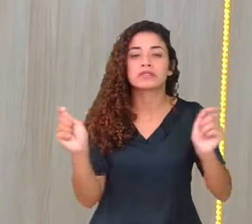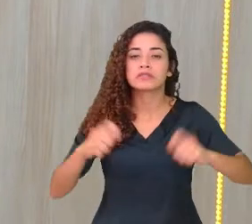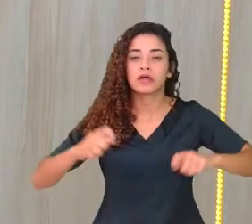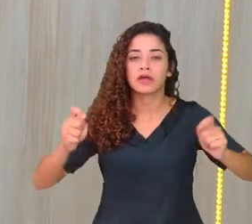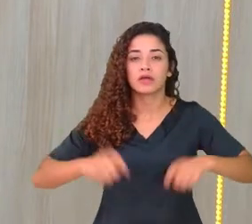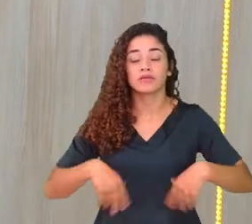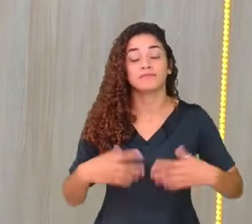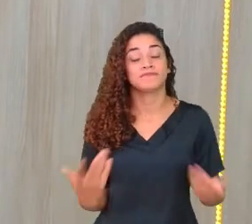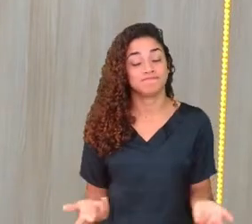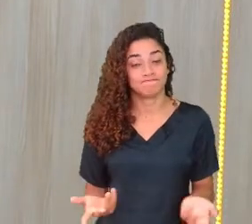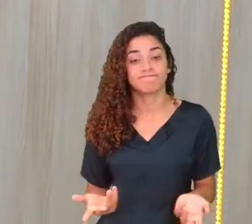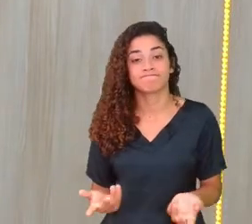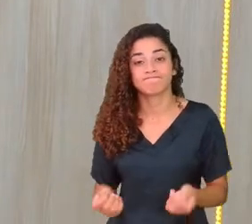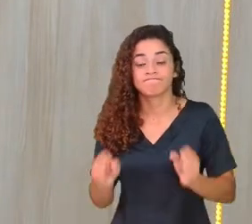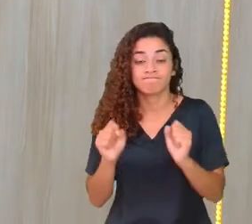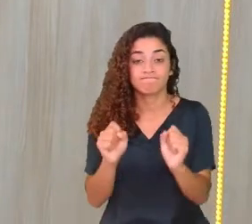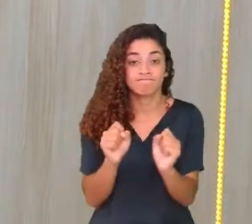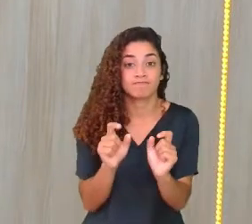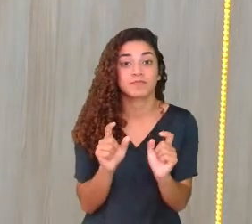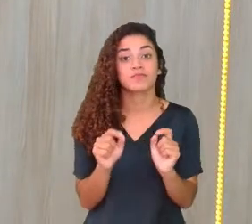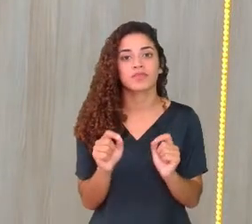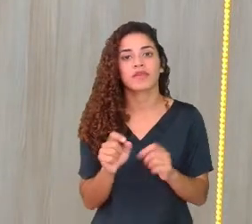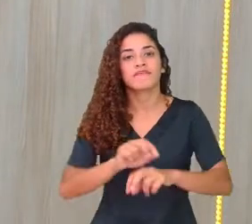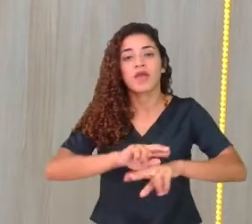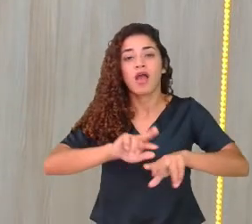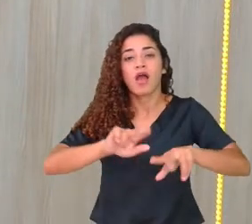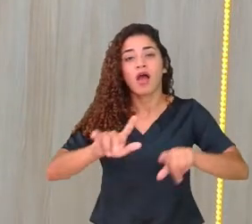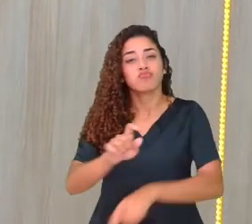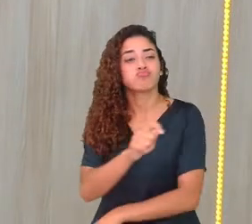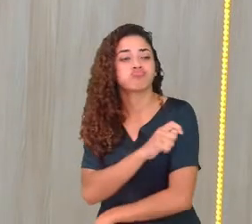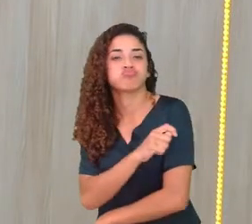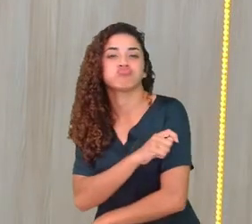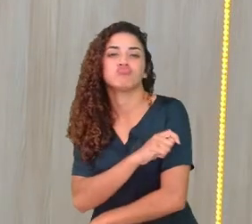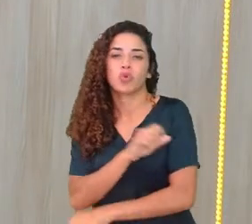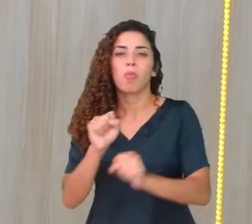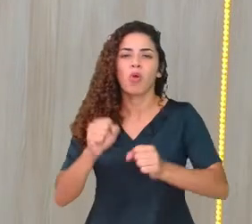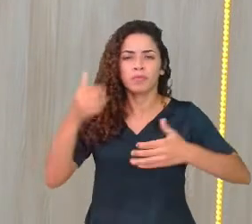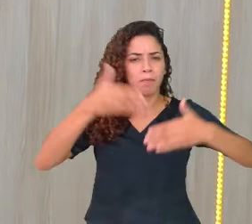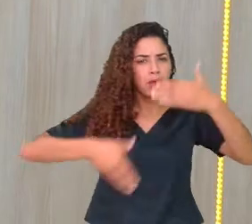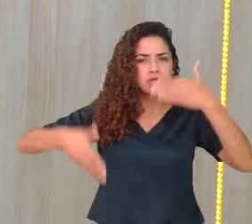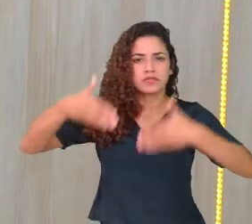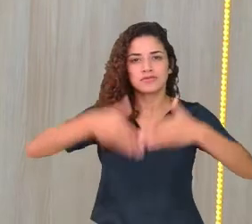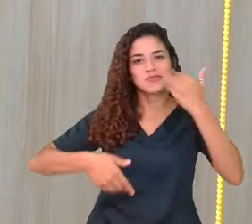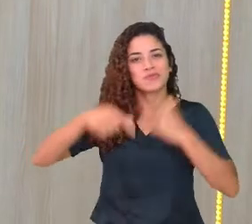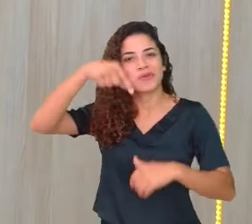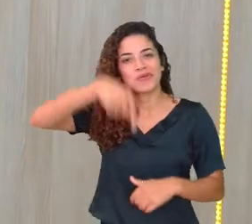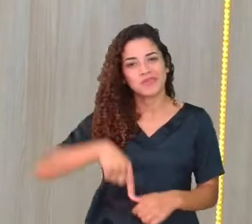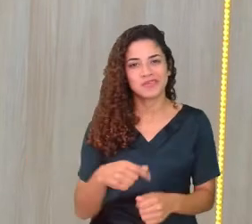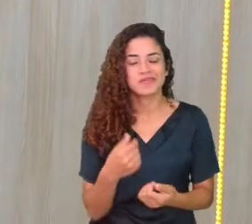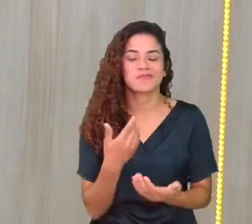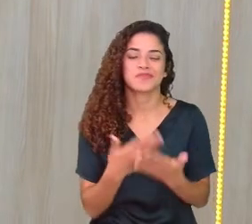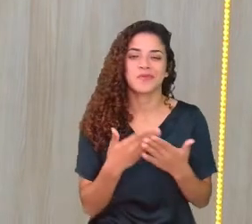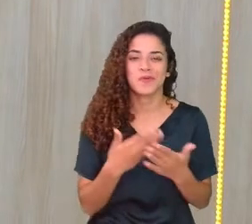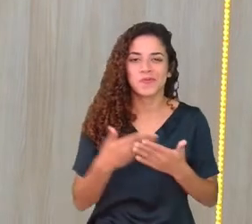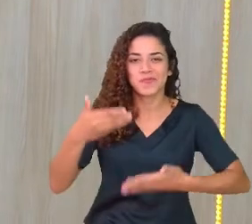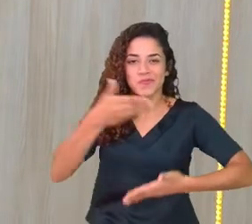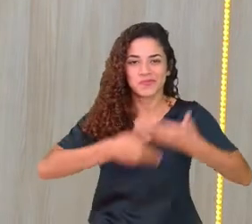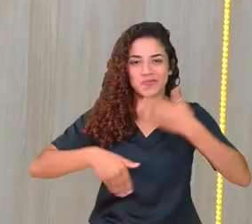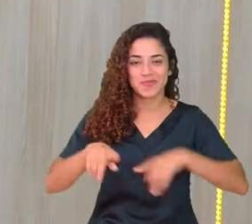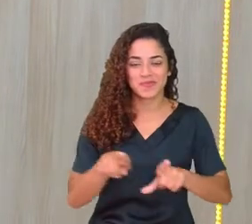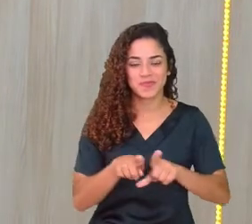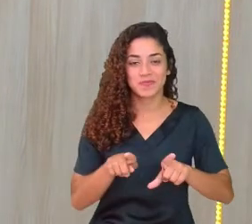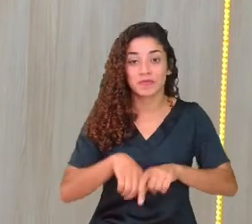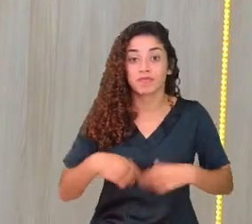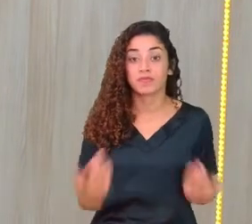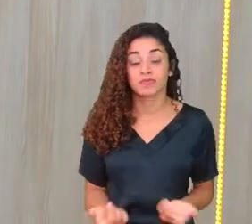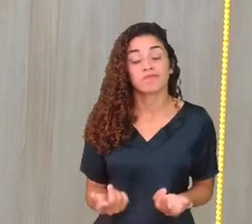Então, podemos ver que vários estudantes poderão também participar das nossas aulas e interagir conosco.